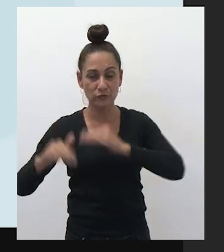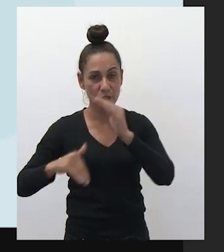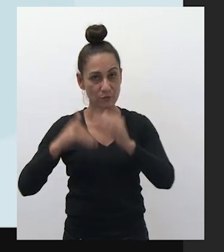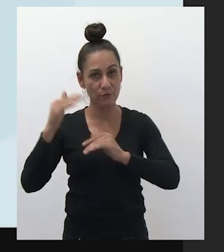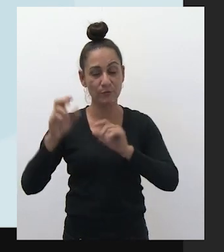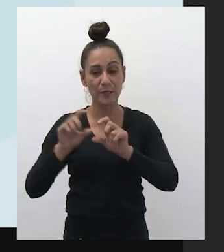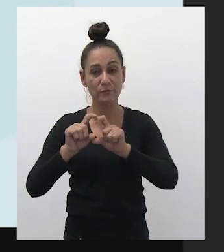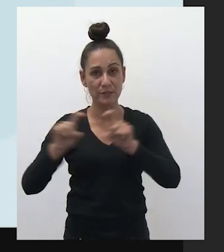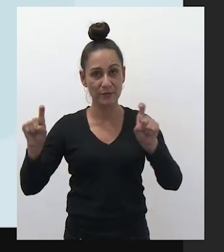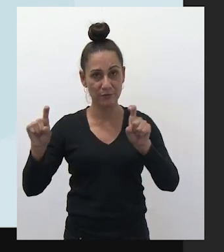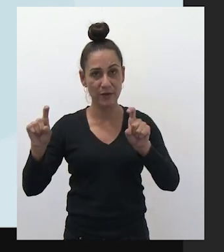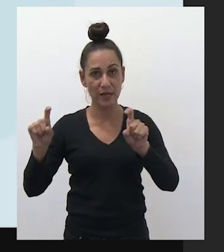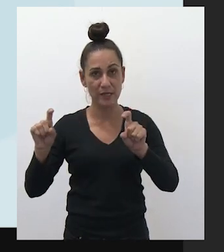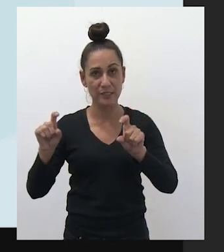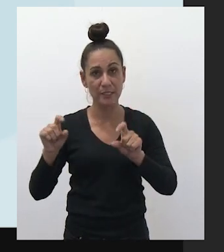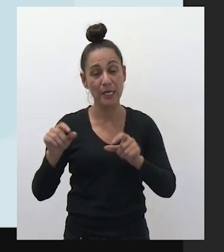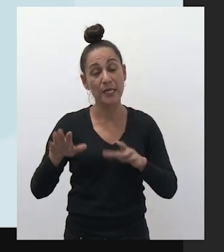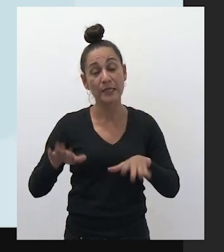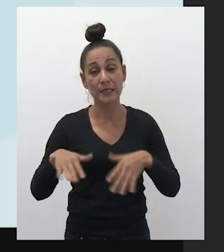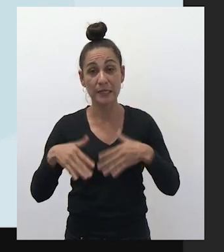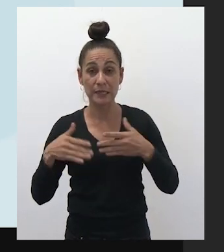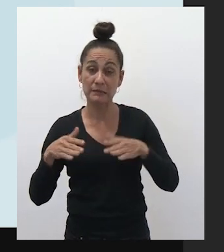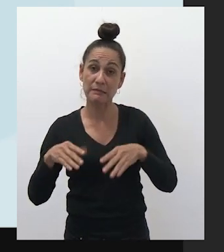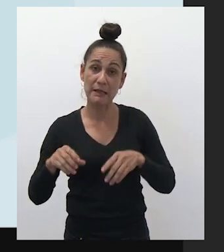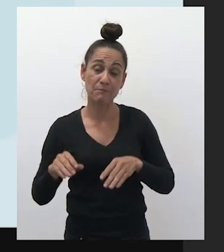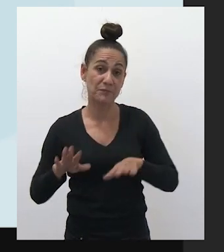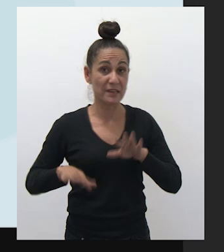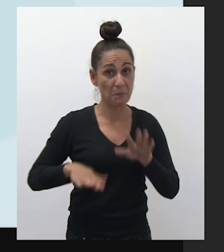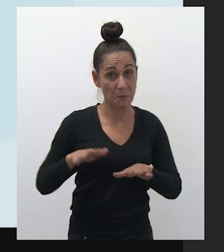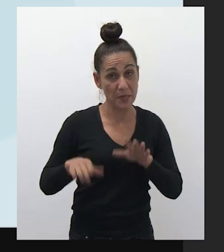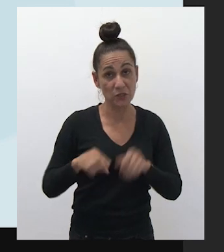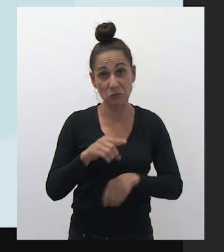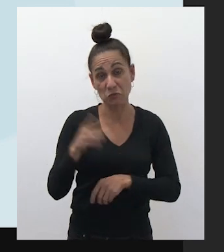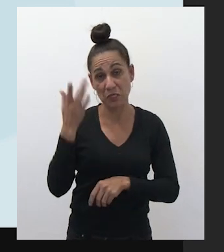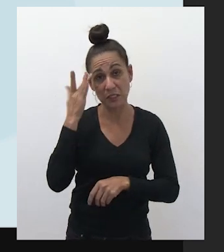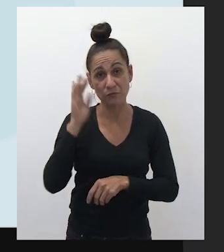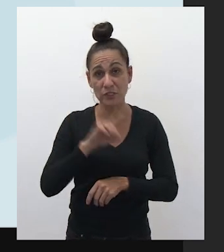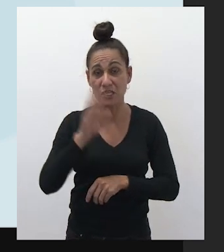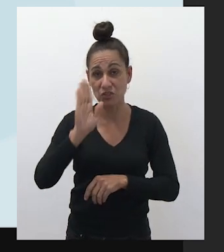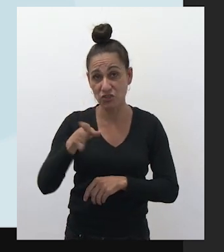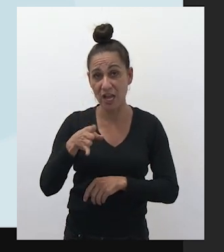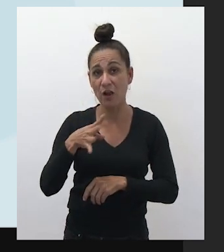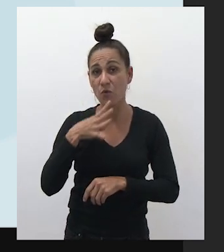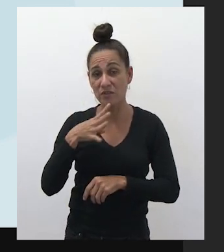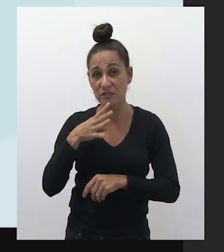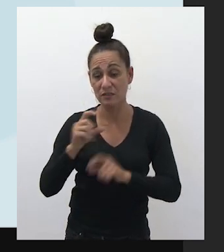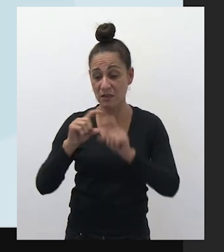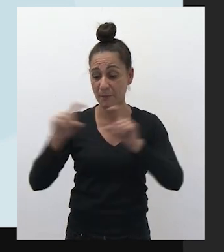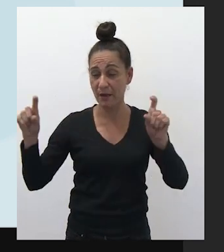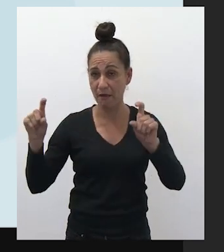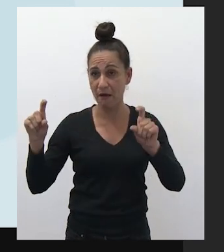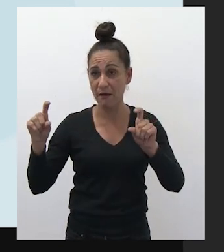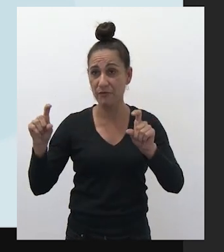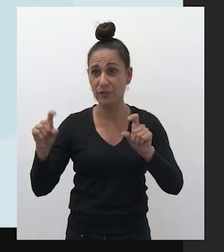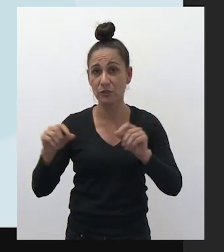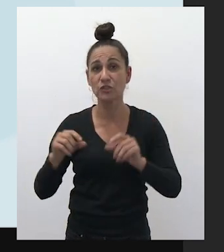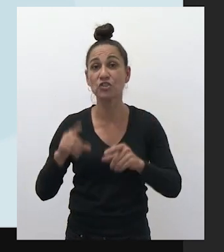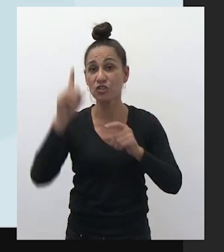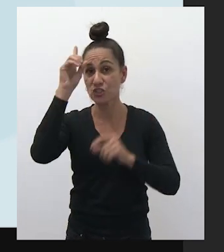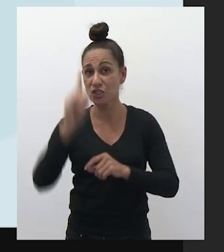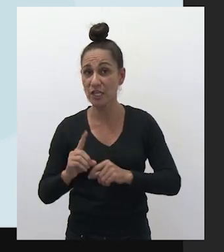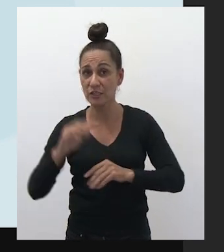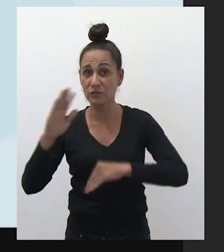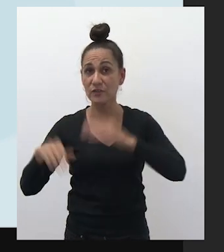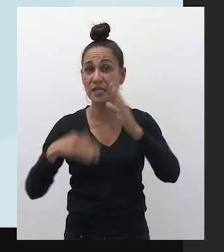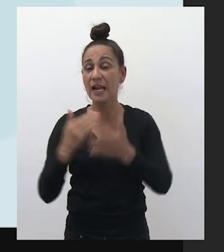talvez seja a primeira vez que vocês estejam ouvindo, aqui na nossa conversa dessa tarde, ela começou a ser